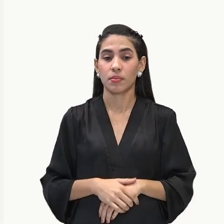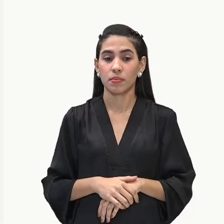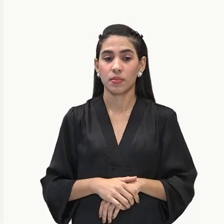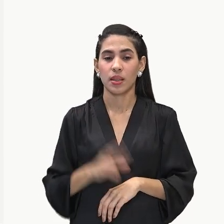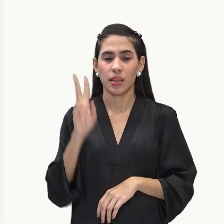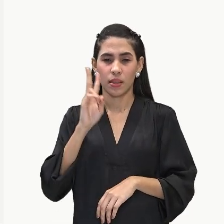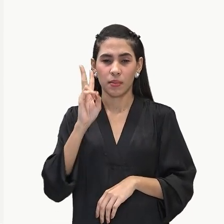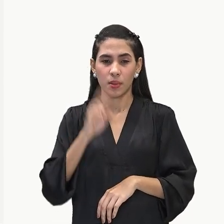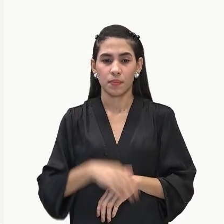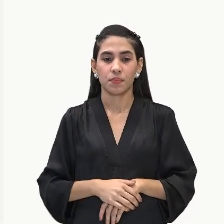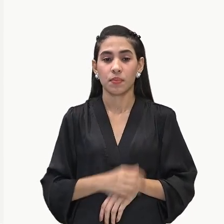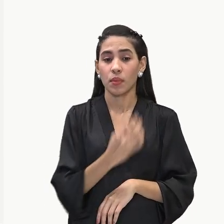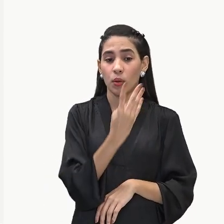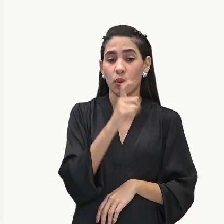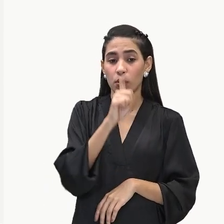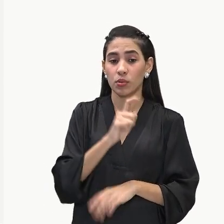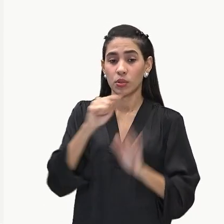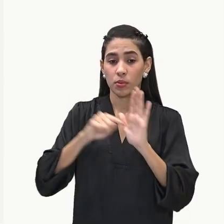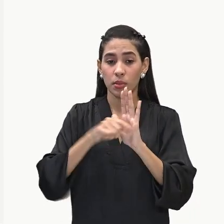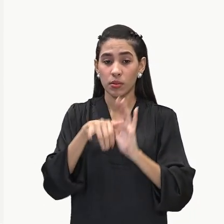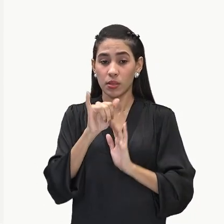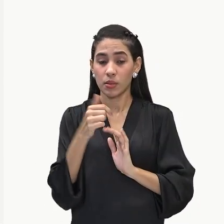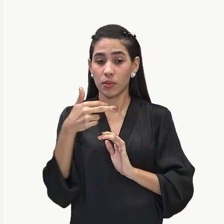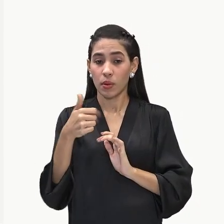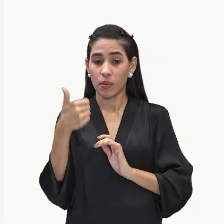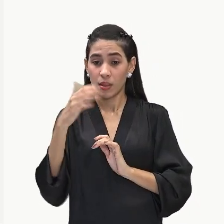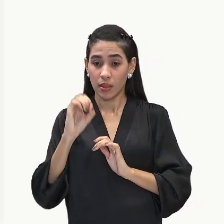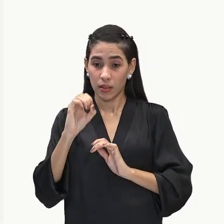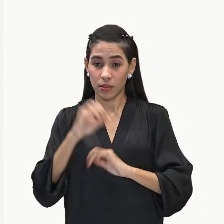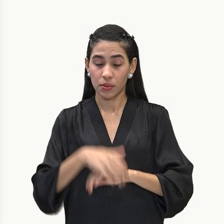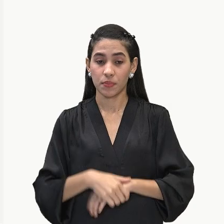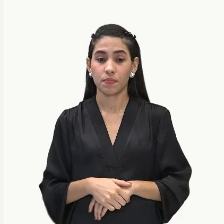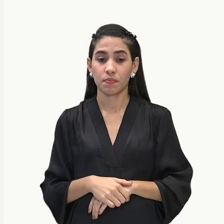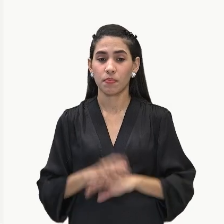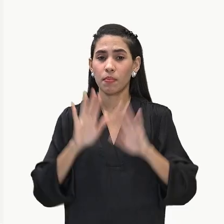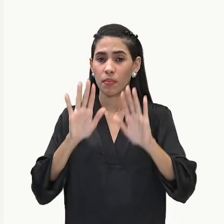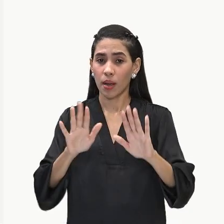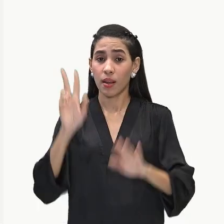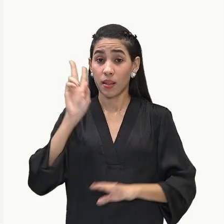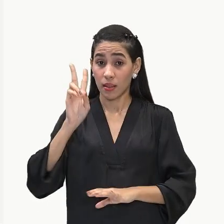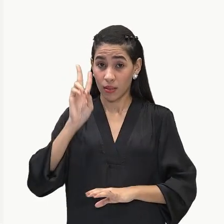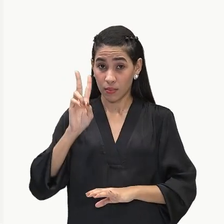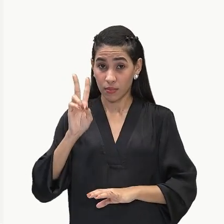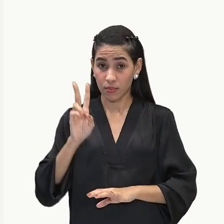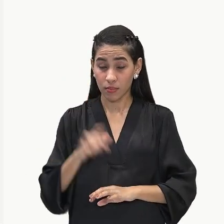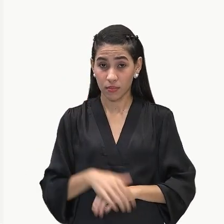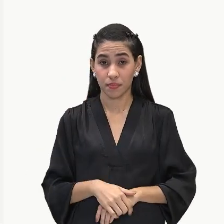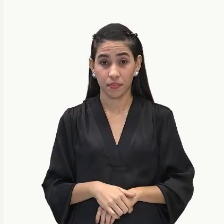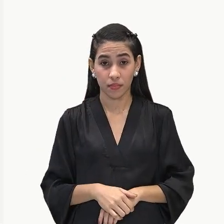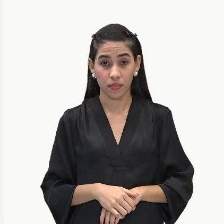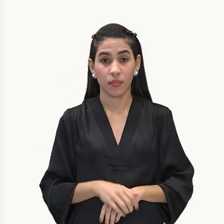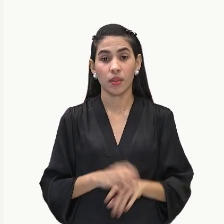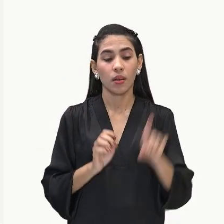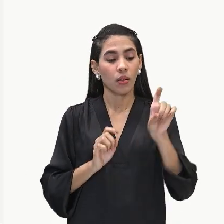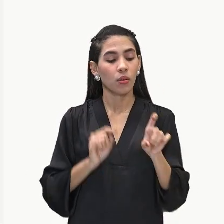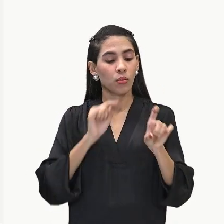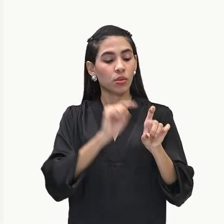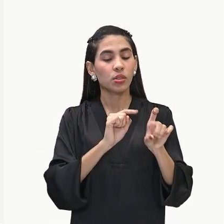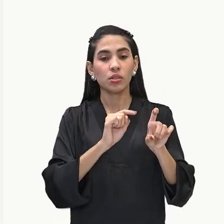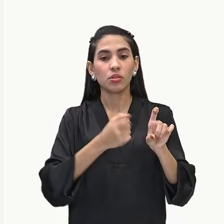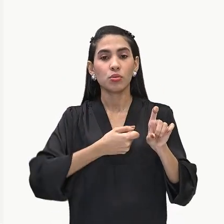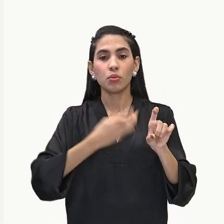sistema? 4x menos y igual a 10. Mas lembre, ok? Que o x vale